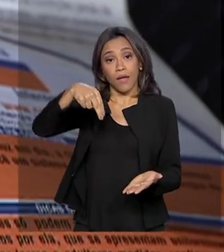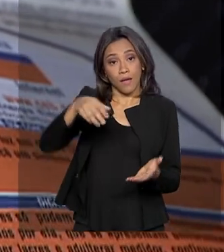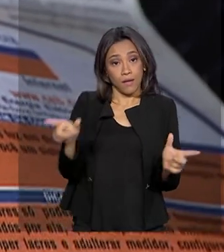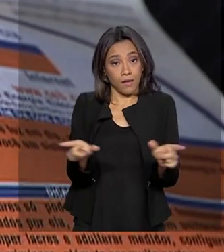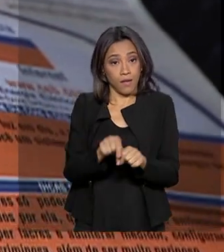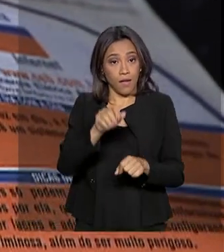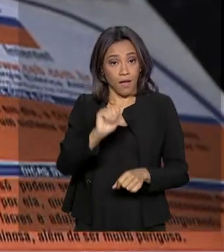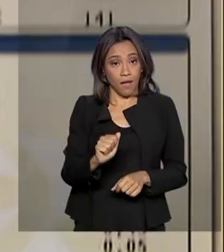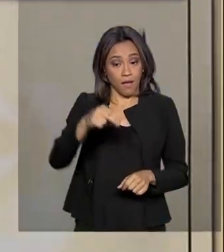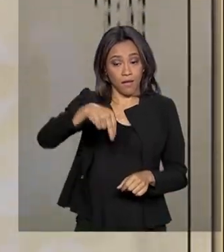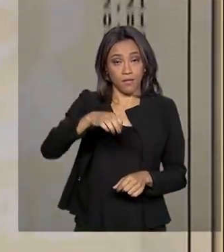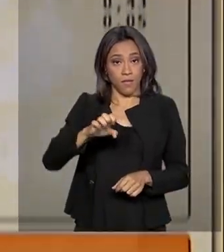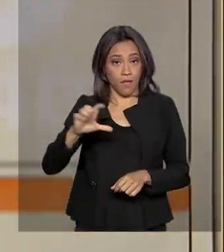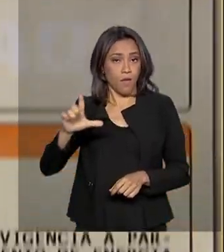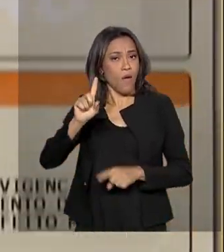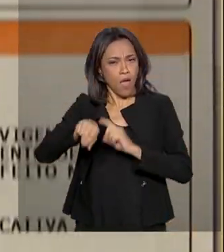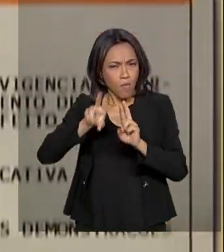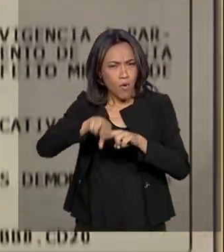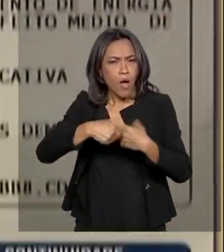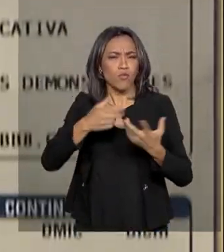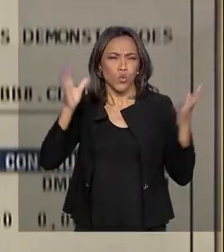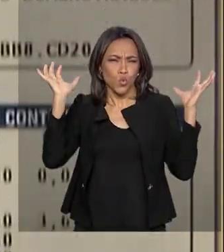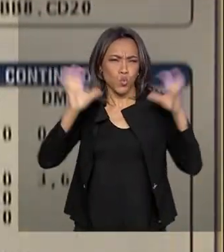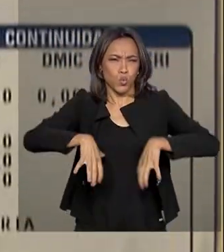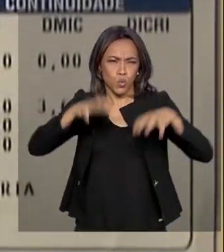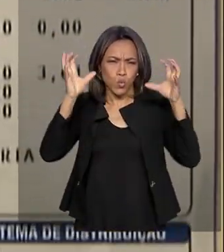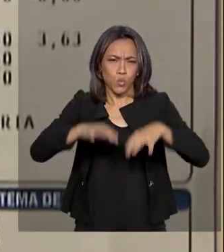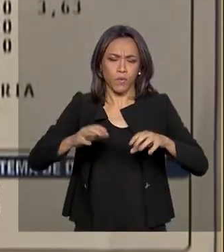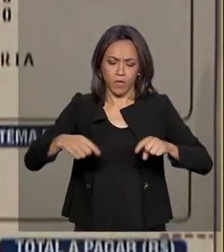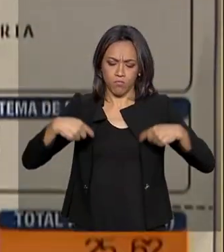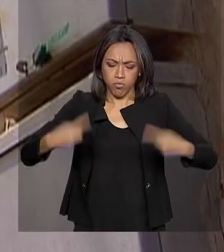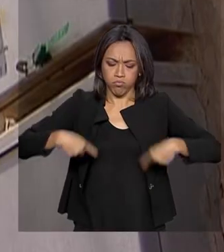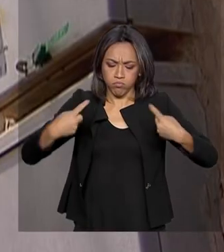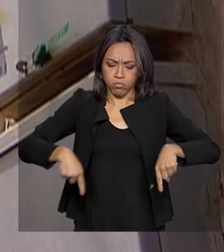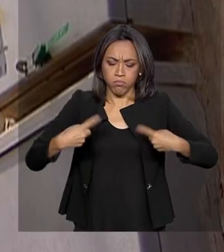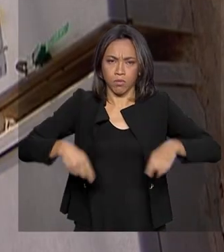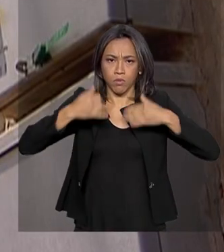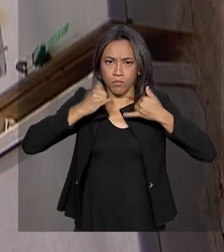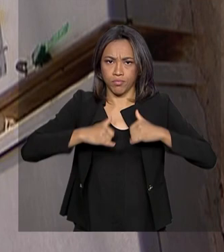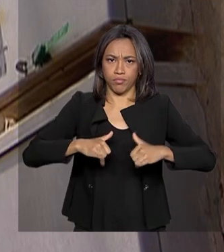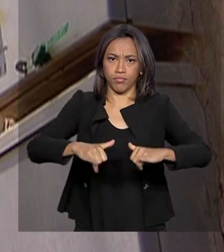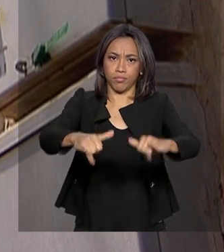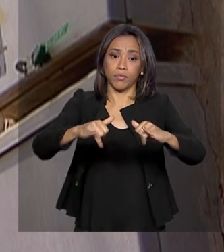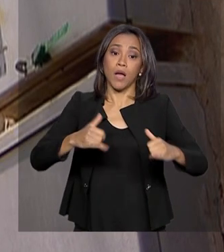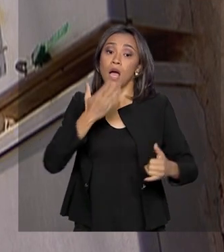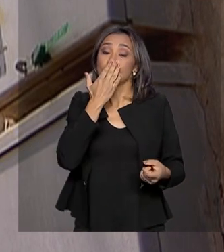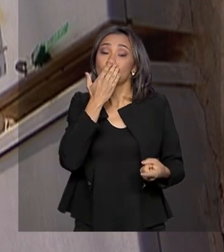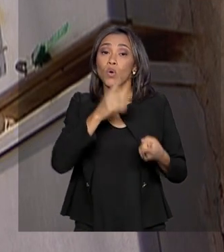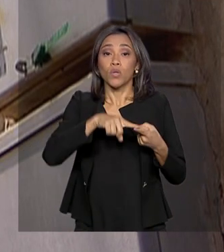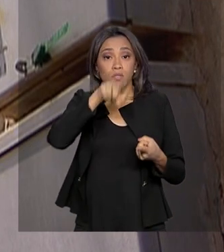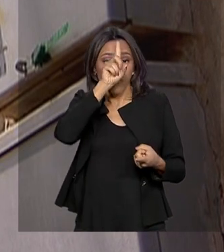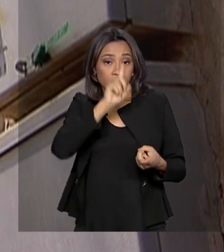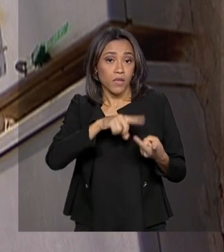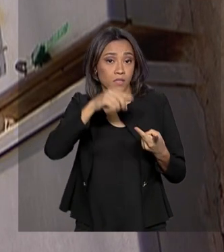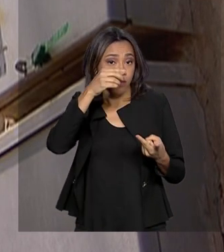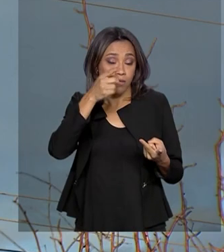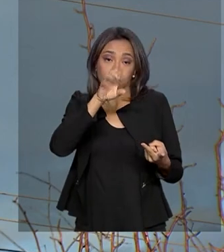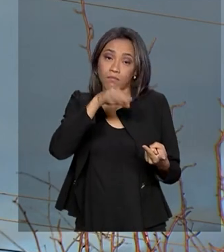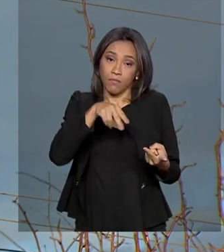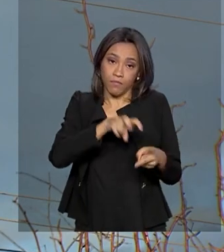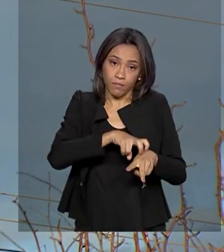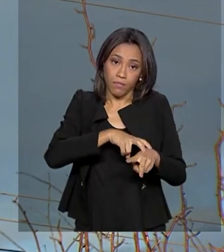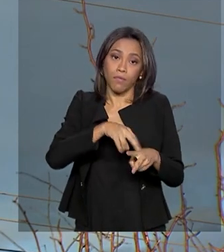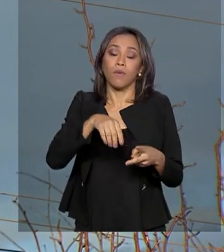é o aumento das chuvas e da produção das hidrelétricas. As cores verde, amarela ou vermelha da bandeira tarifária